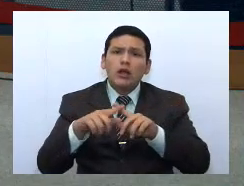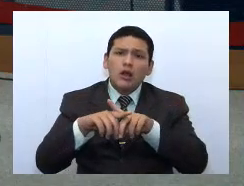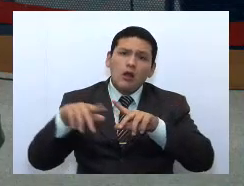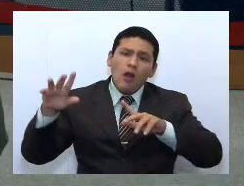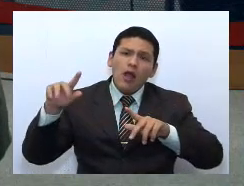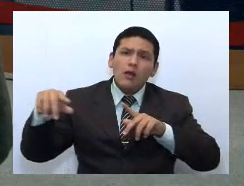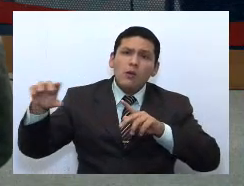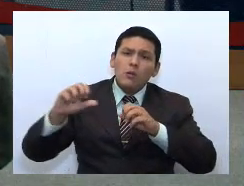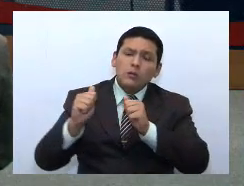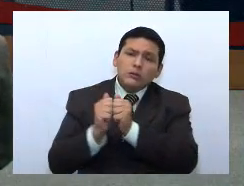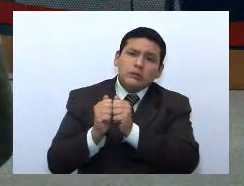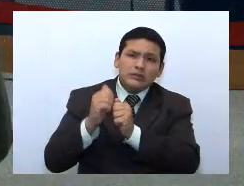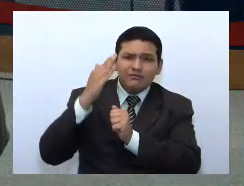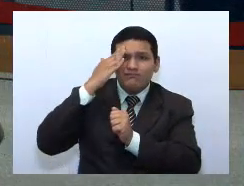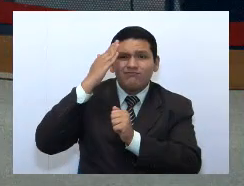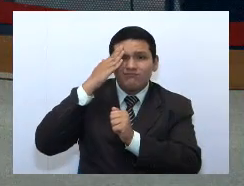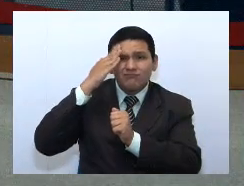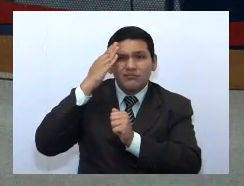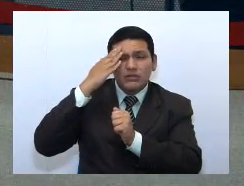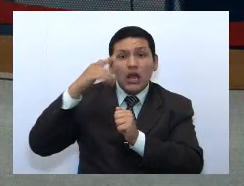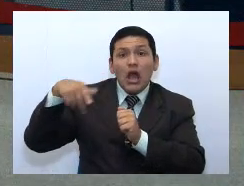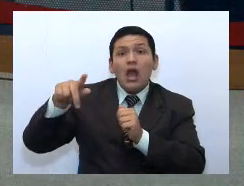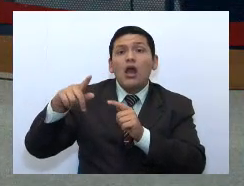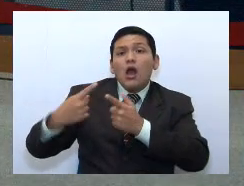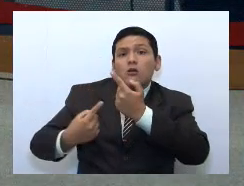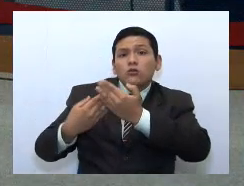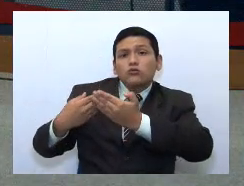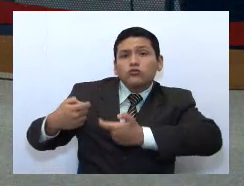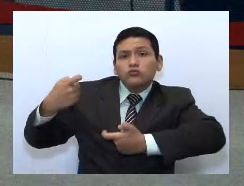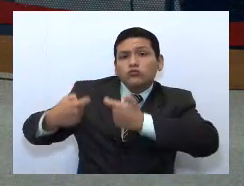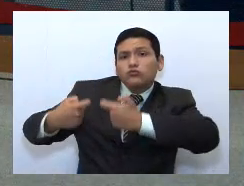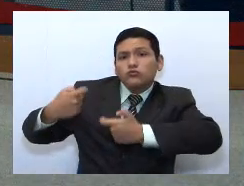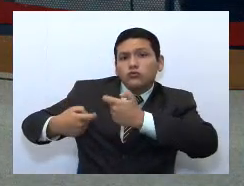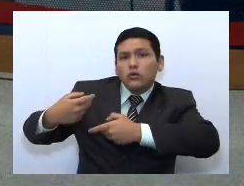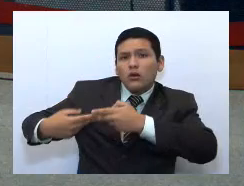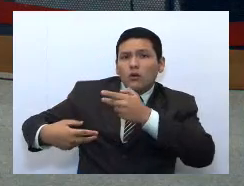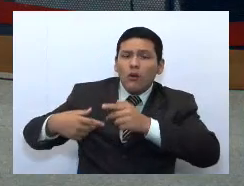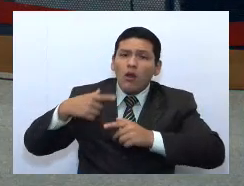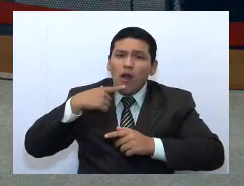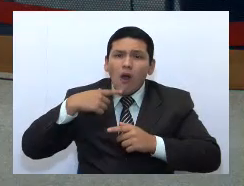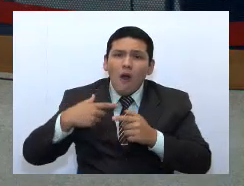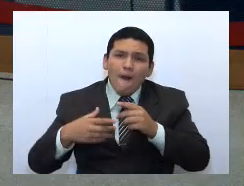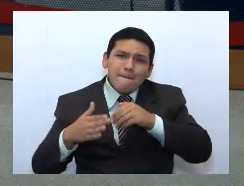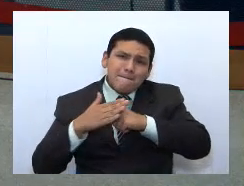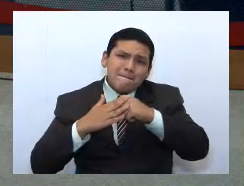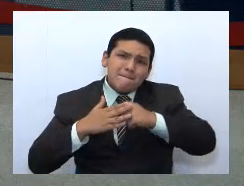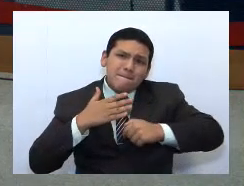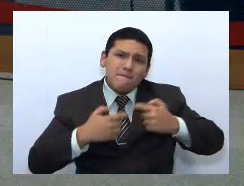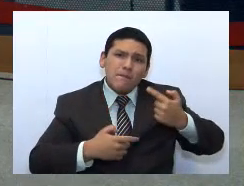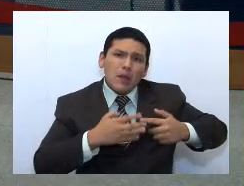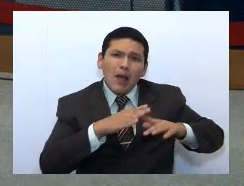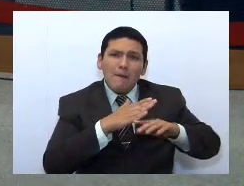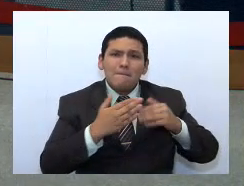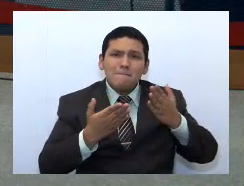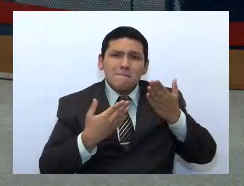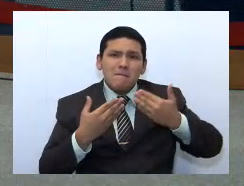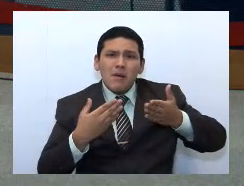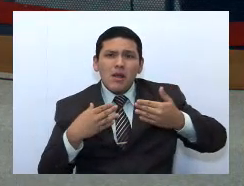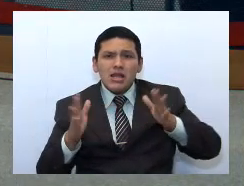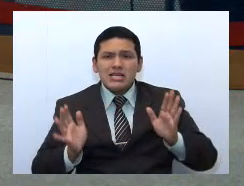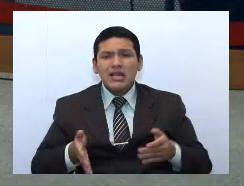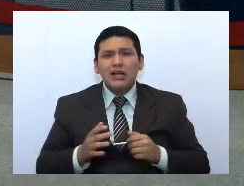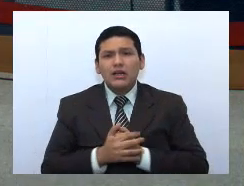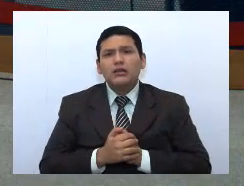temos, todos nós vereadores recebemos como projeção de orçamento que a